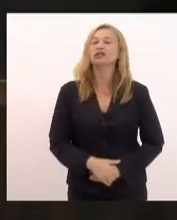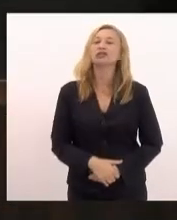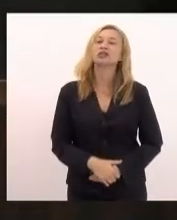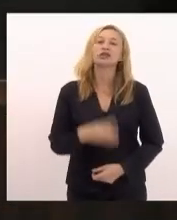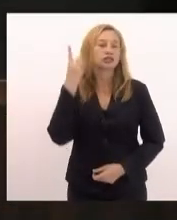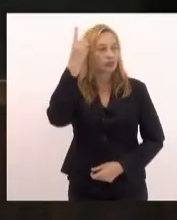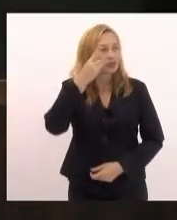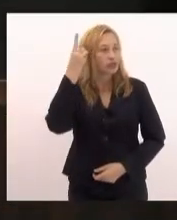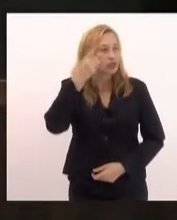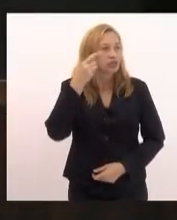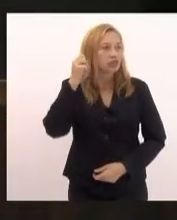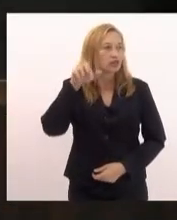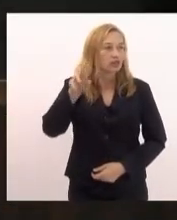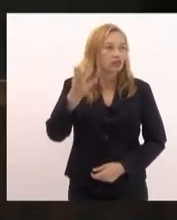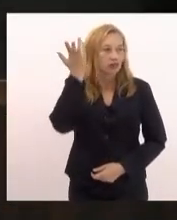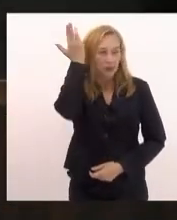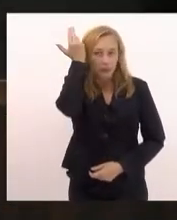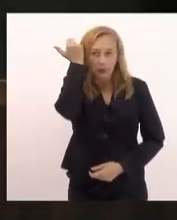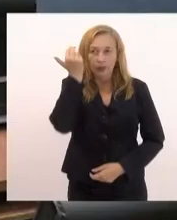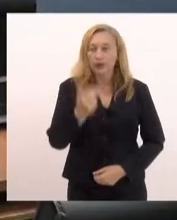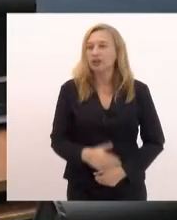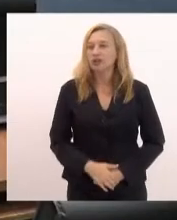Deputado Eliomar Coelho.